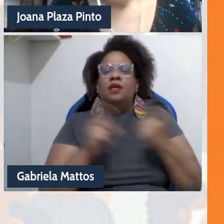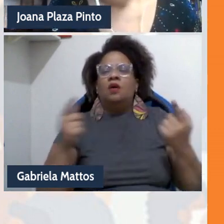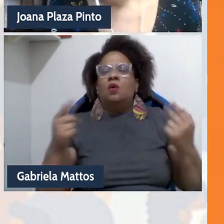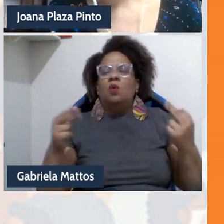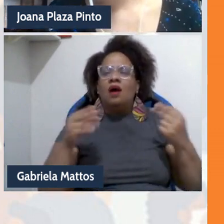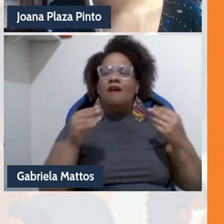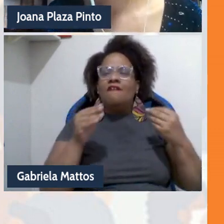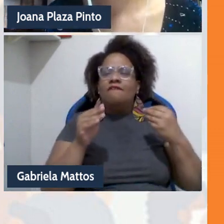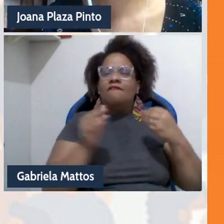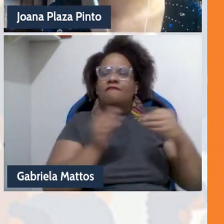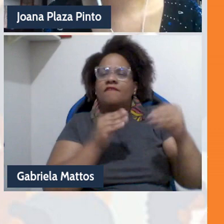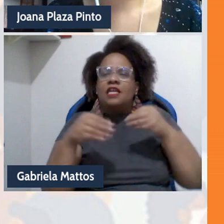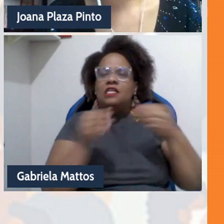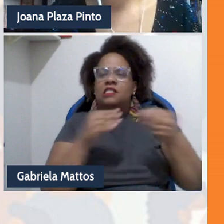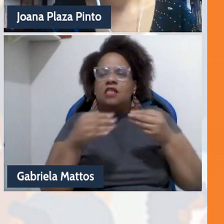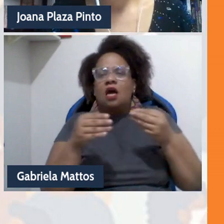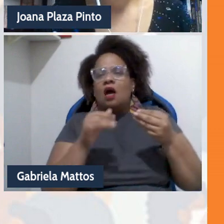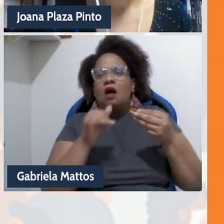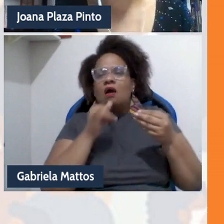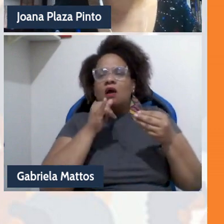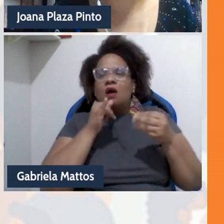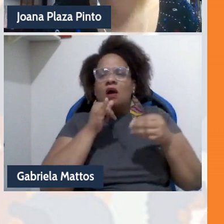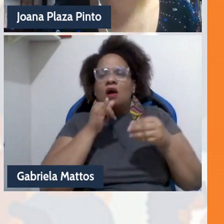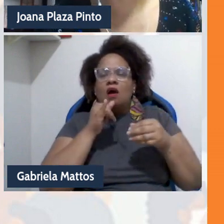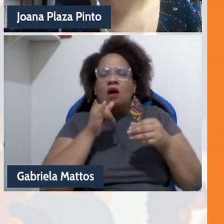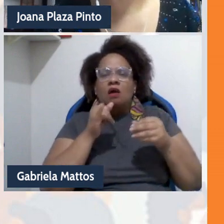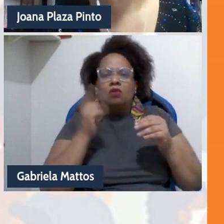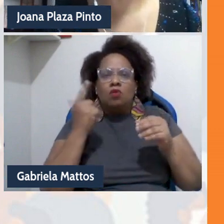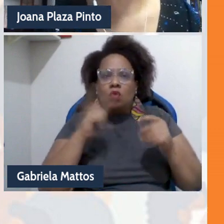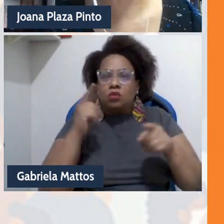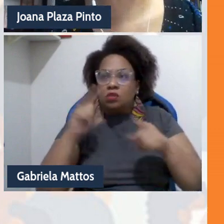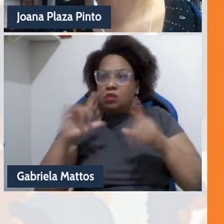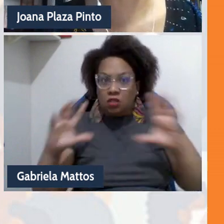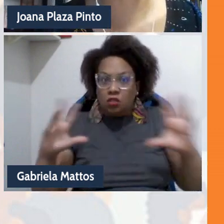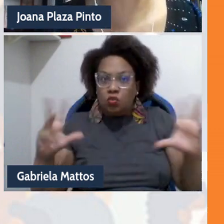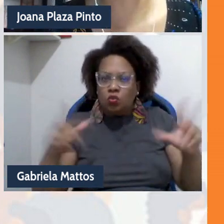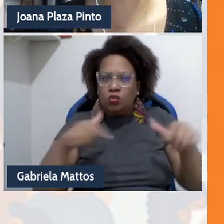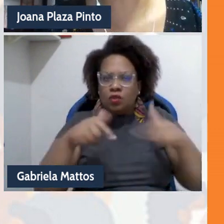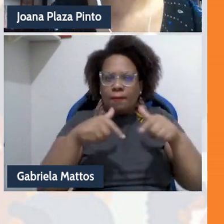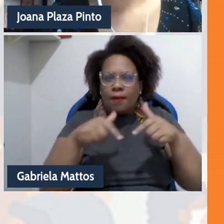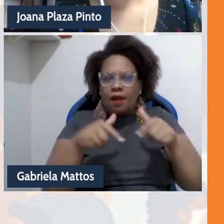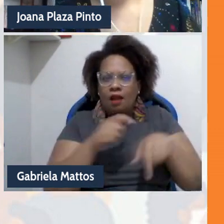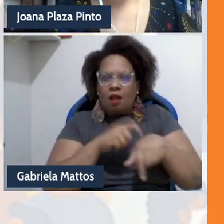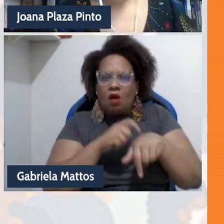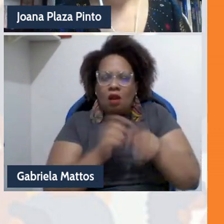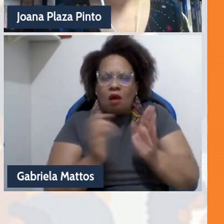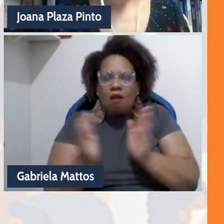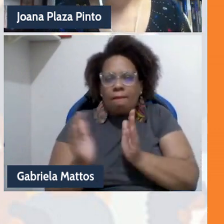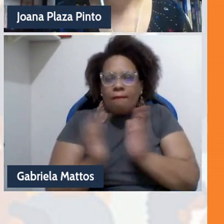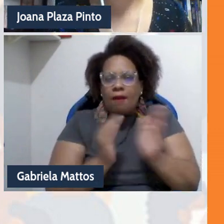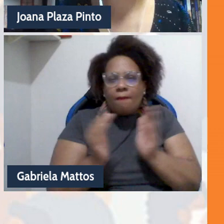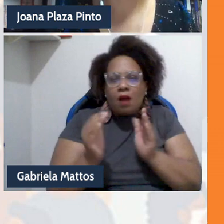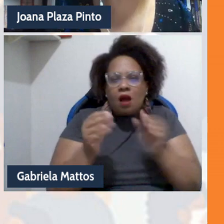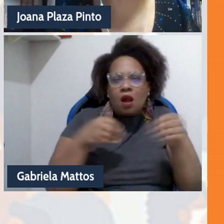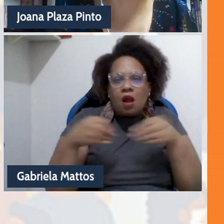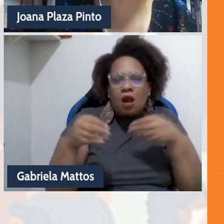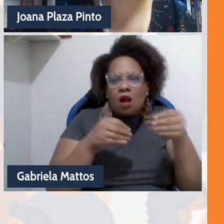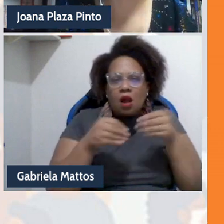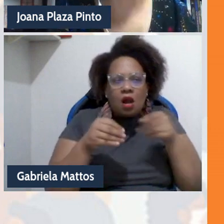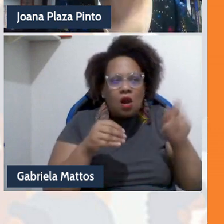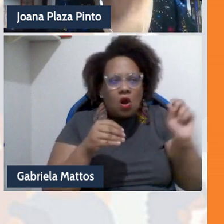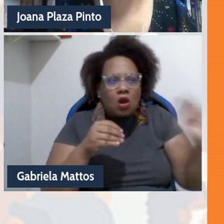que a flexibilização que ocorreu para todos os trabalhadores foi ainda pior para as